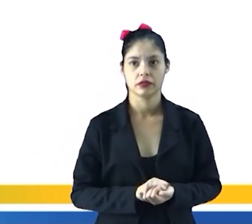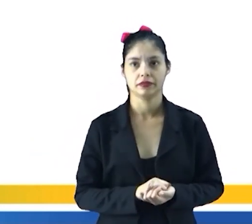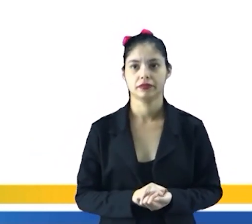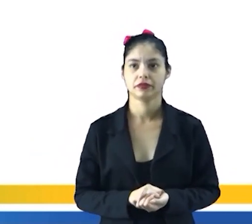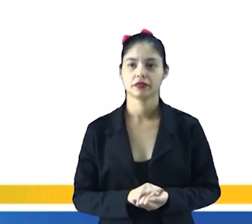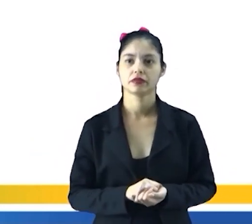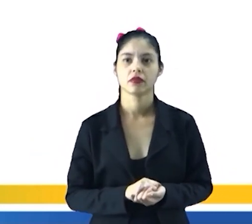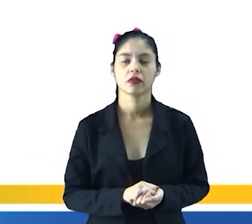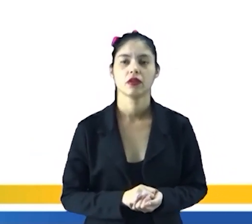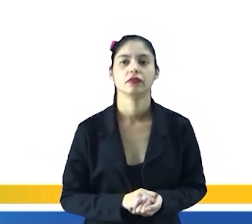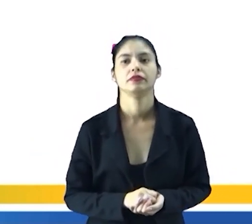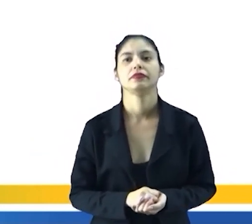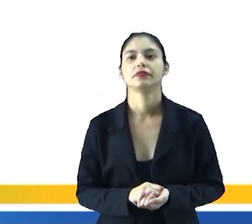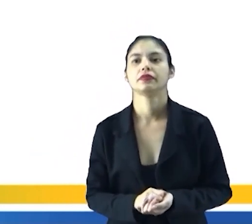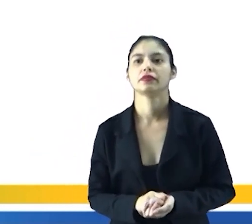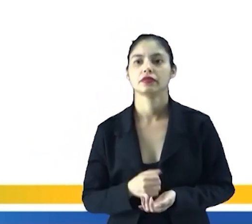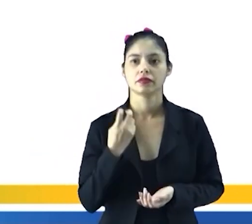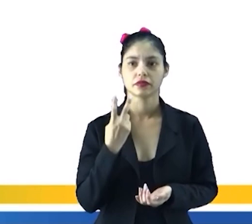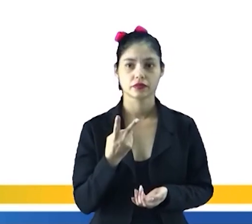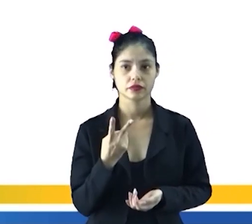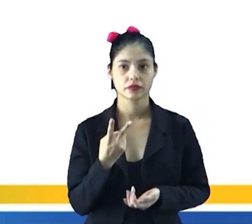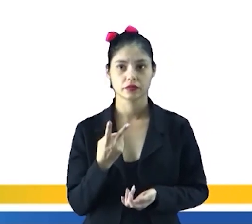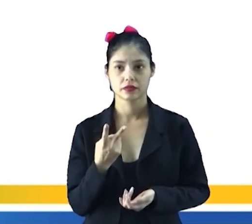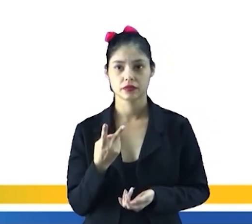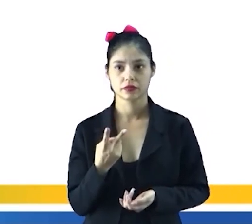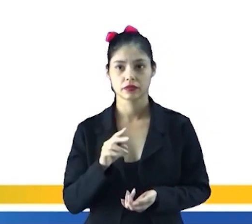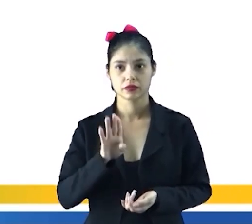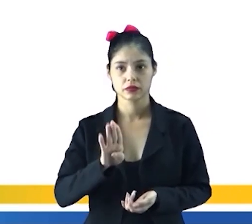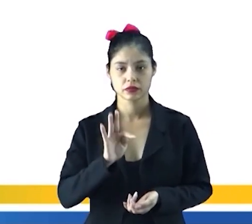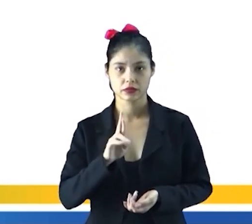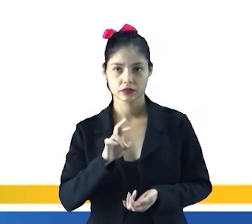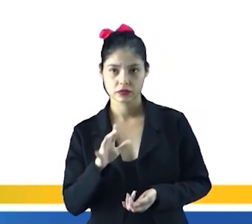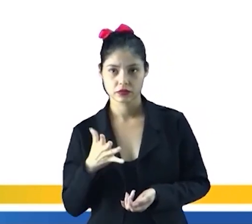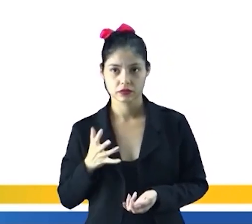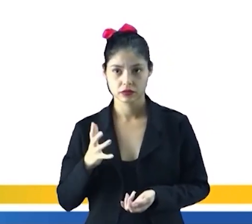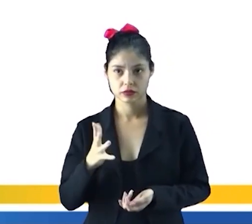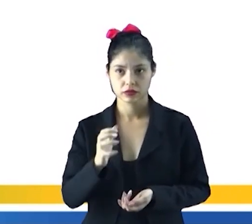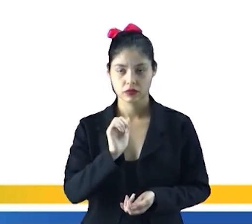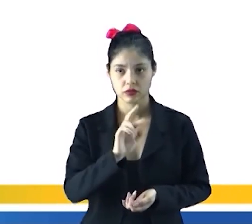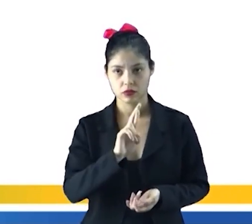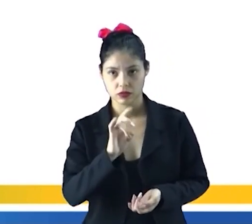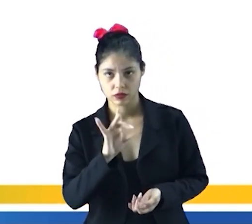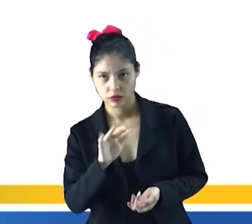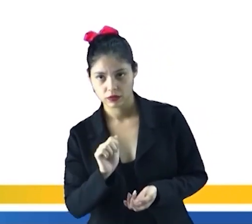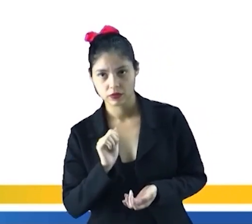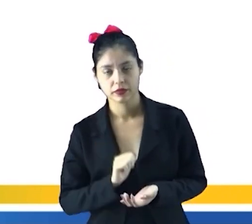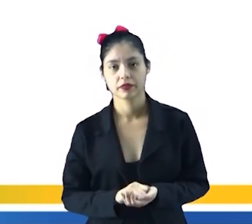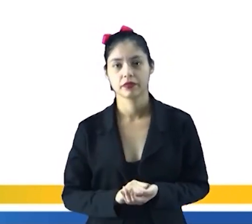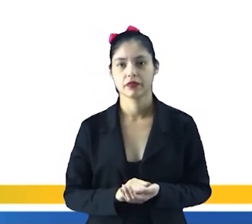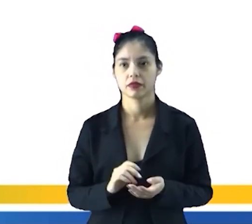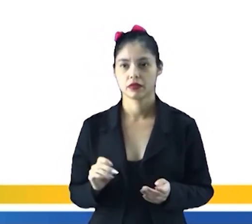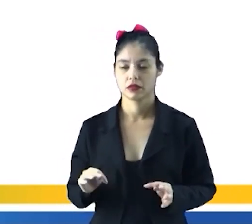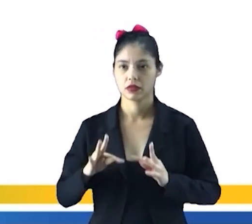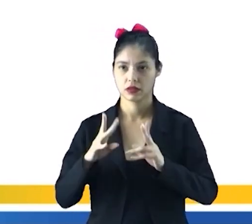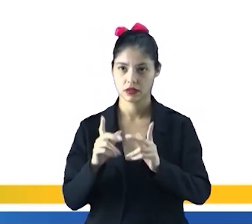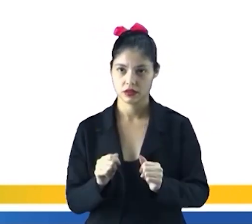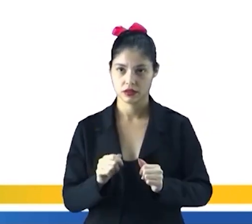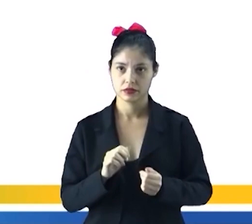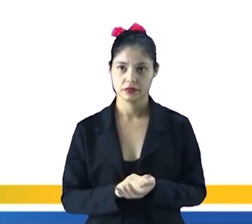vou ter um domínio, 2 domínios, o bactéria e o arqueabactéria, que são